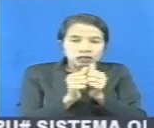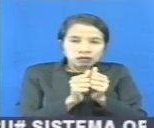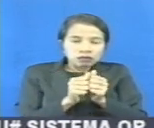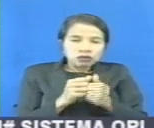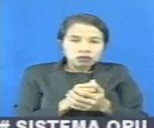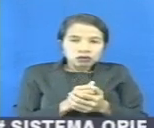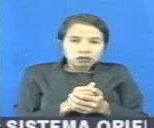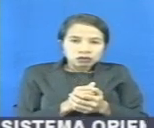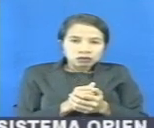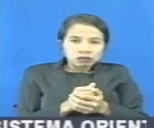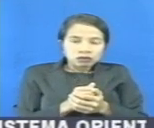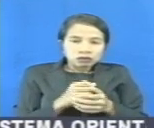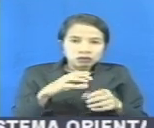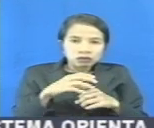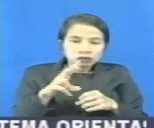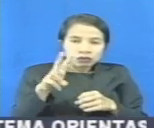Total osa ruane